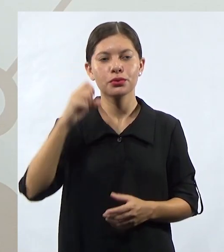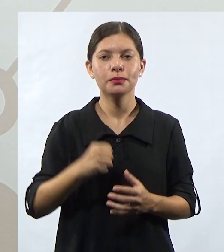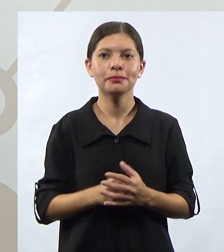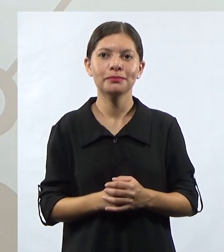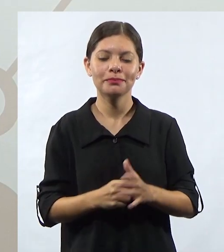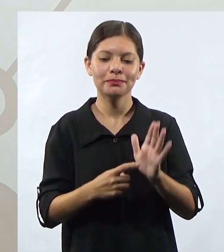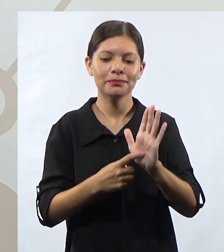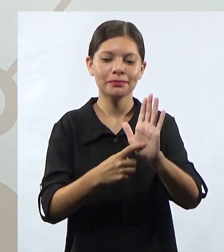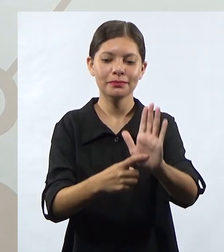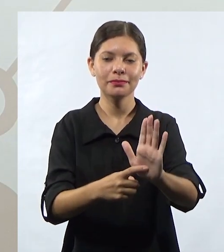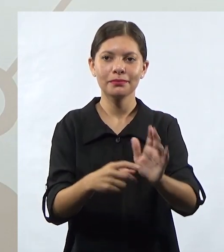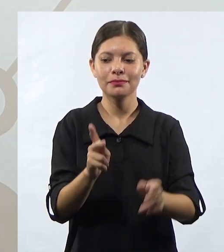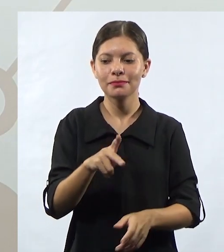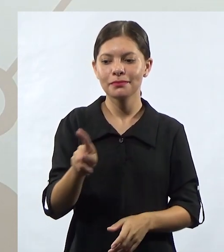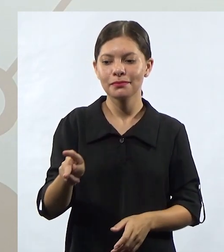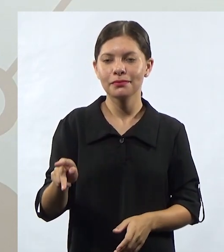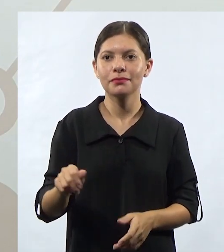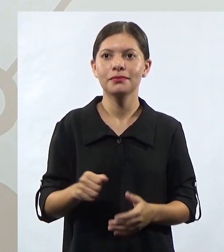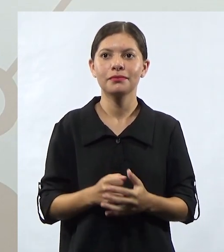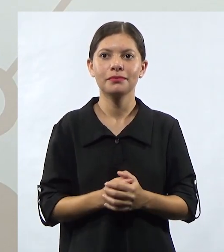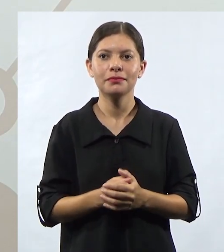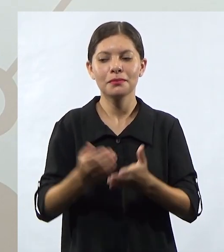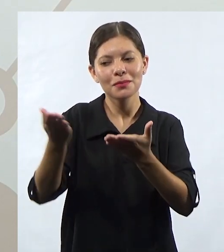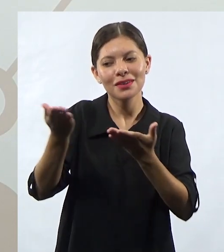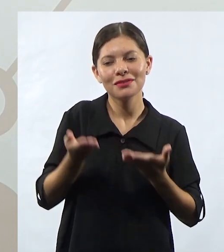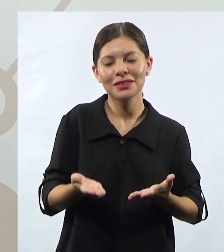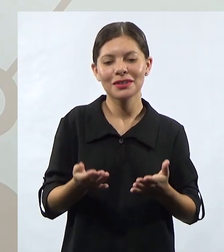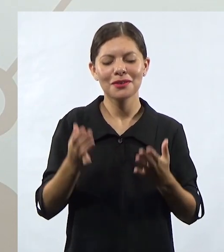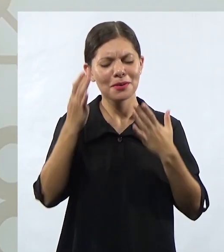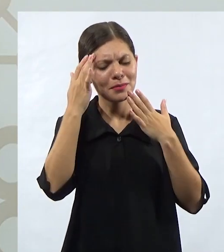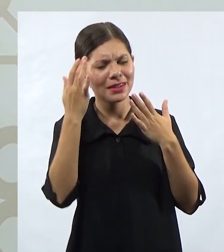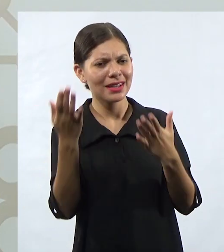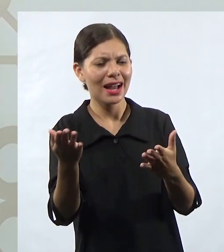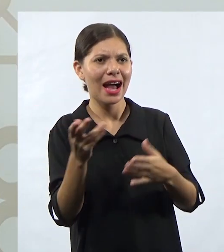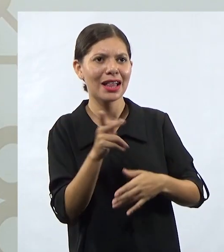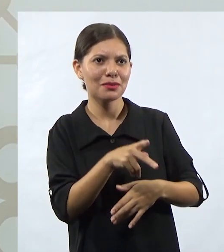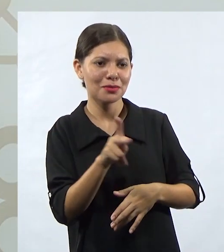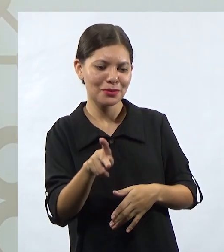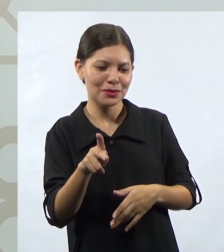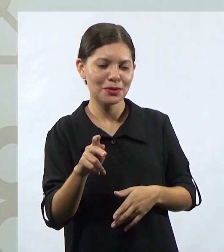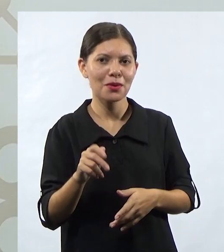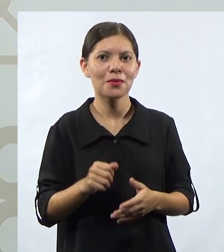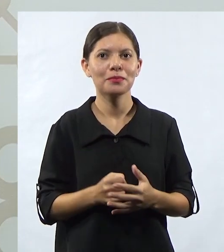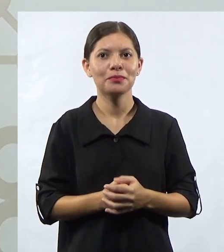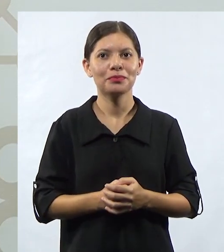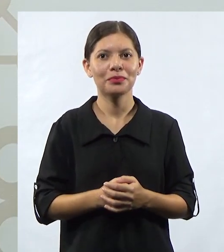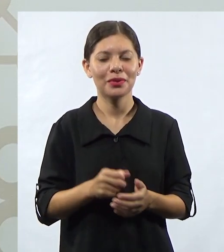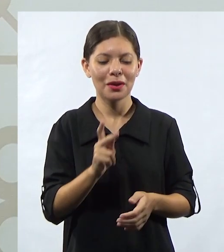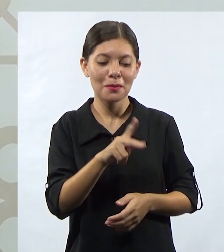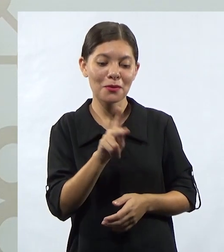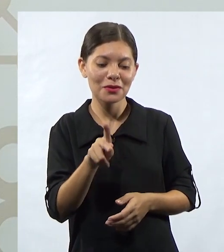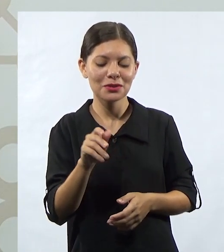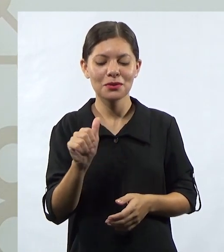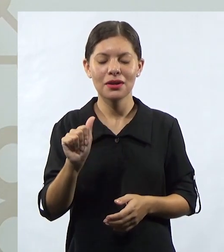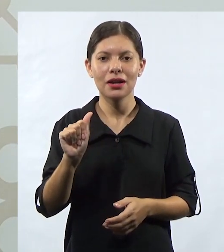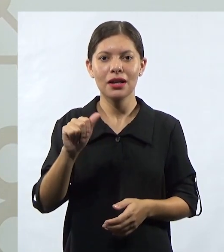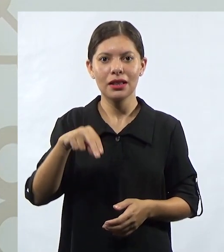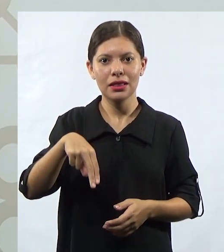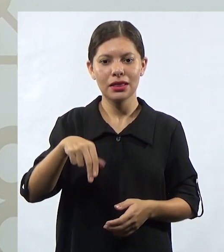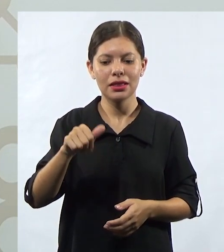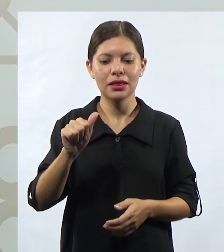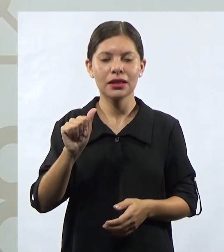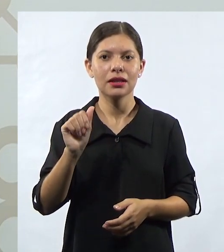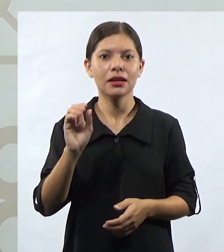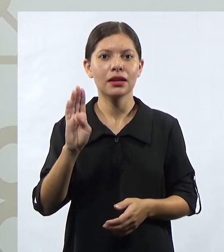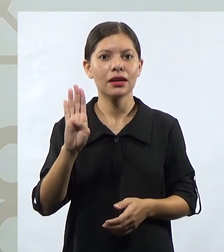apresentação da professora Anabela. Mais uma vez, seja bem-vinda, professora. Obrigada, professor Saulo. Bom, eu sou a professora Anabela